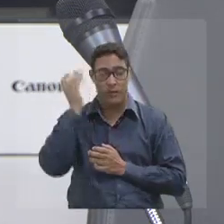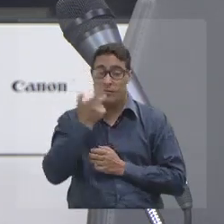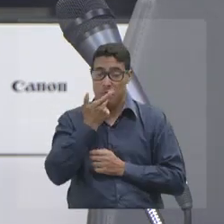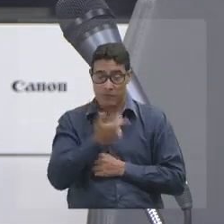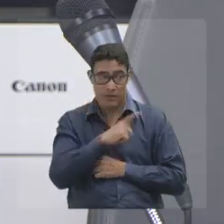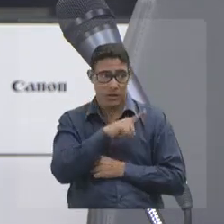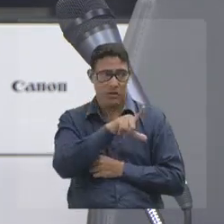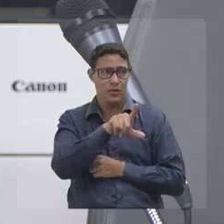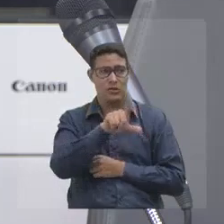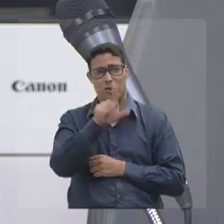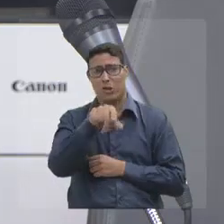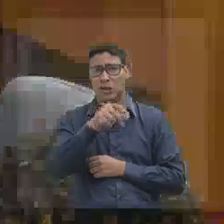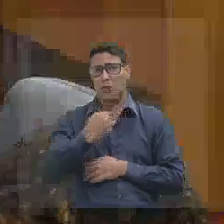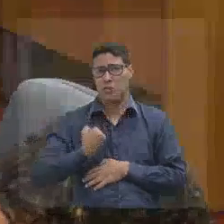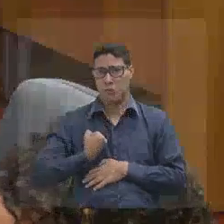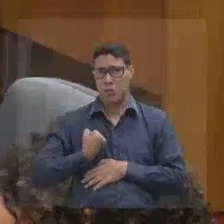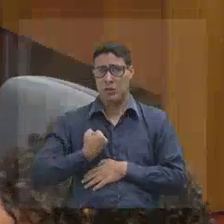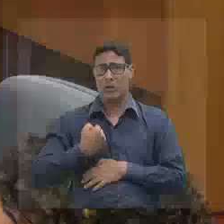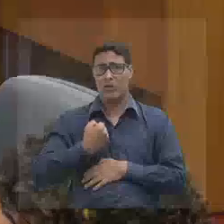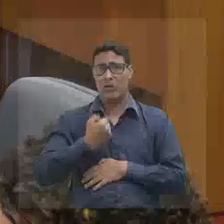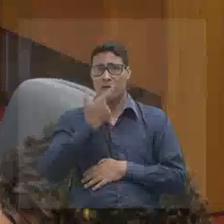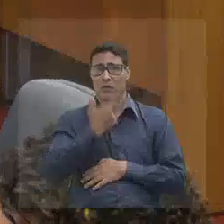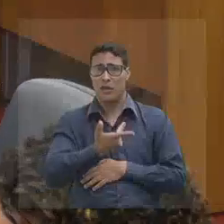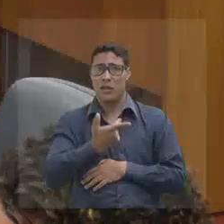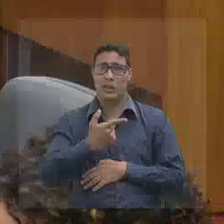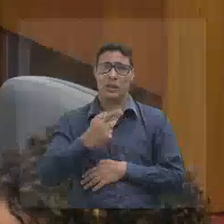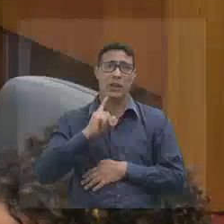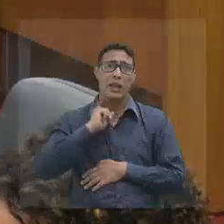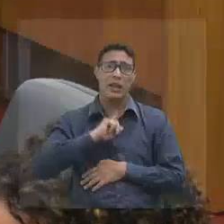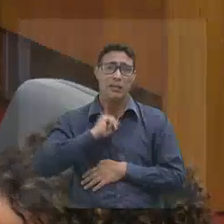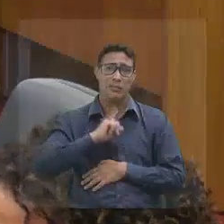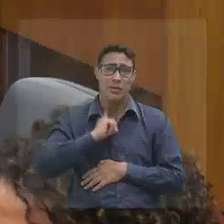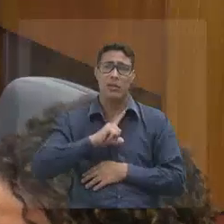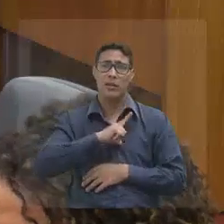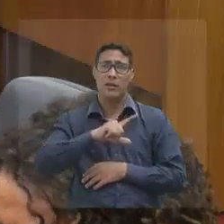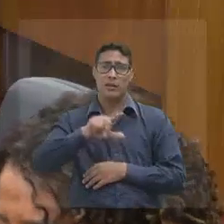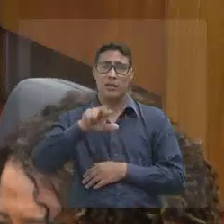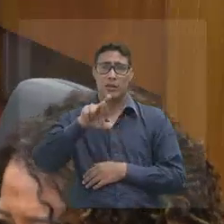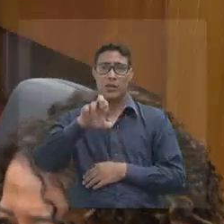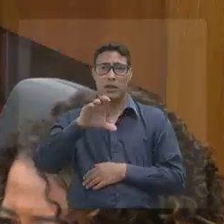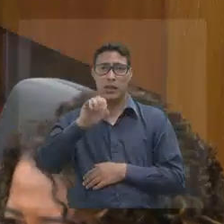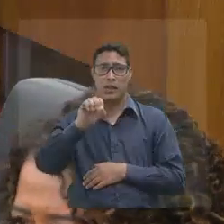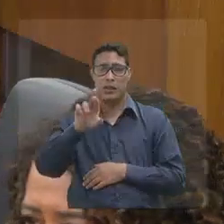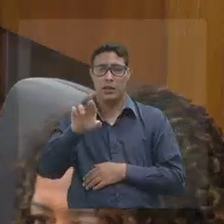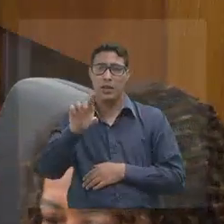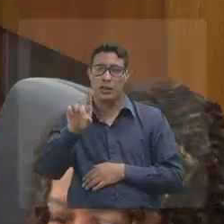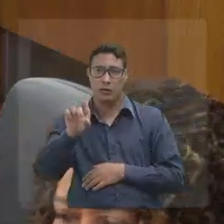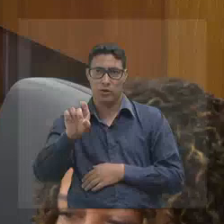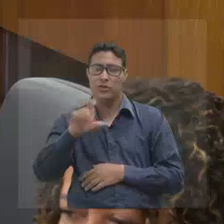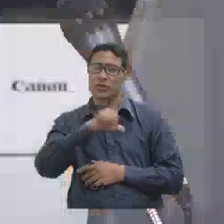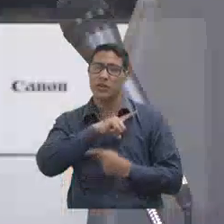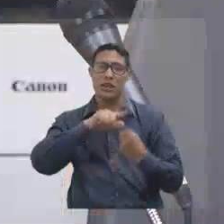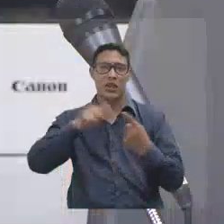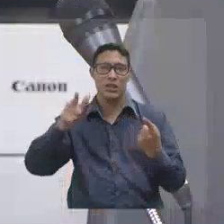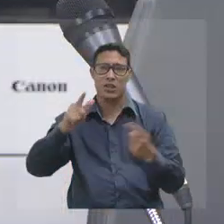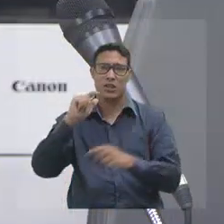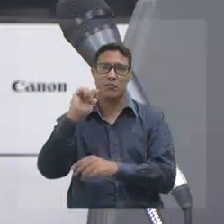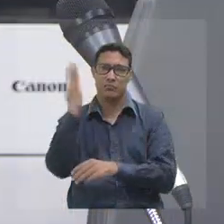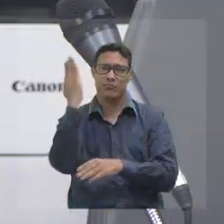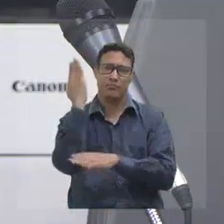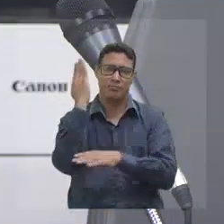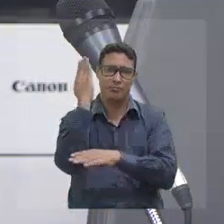quando se fala que Minas bate recorde de desmatamento é só ver os números mais de 30% da nossa cobertura